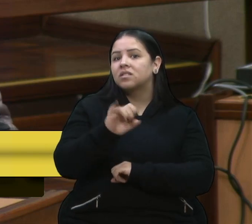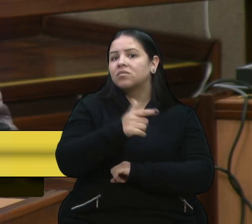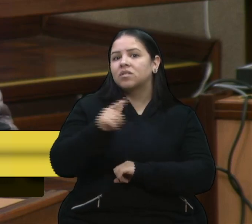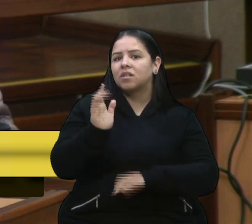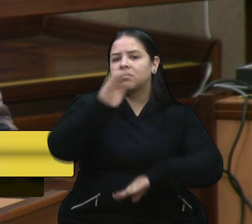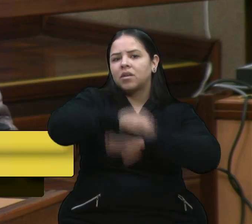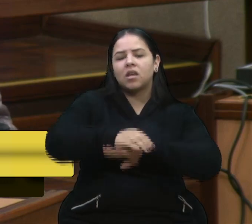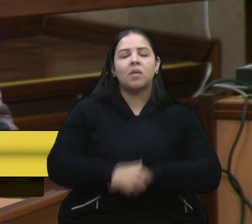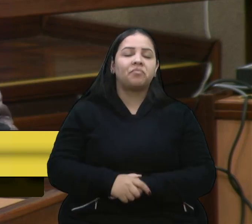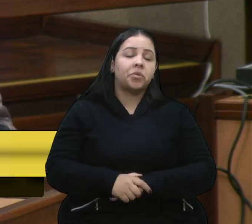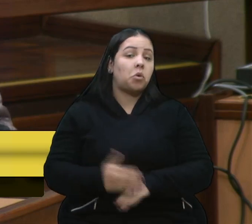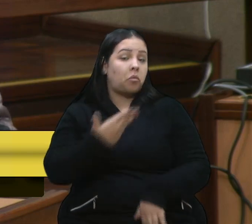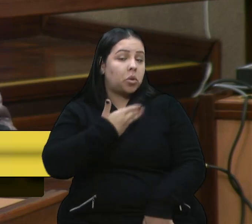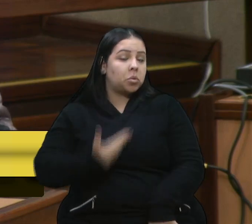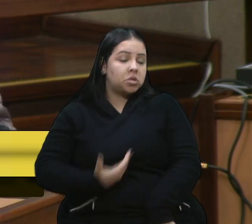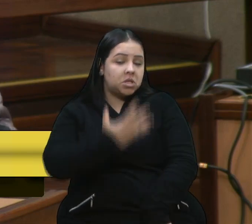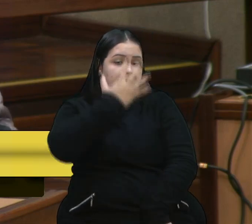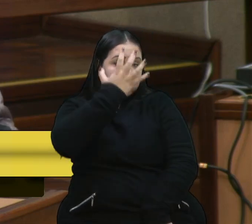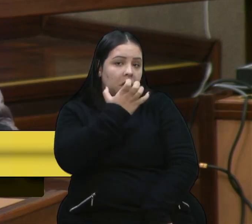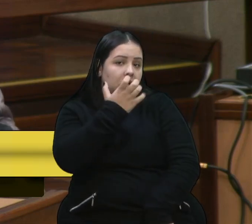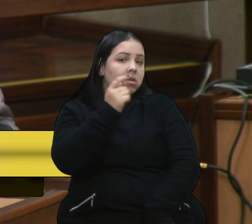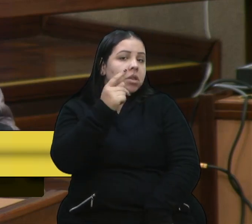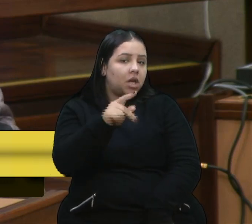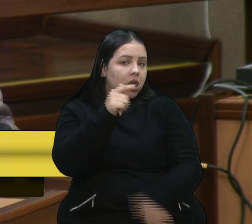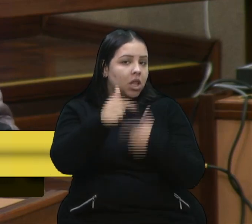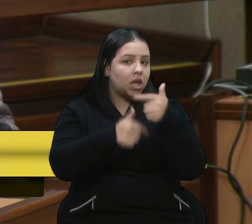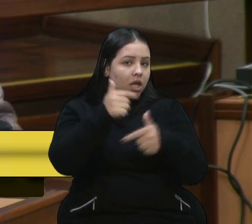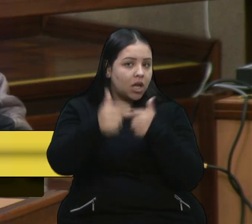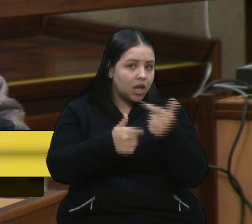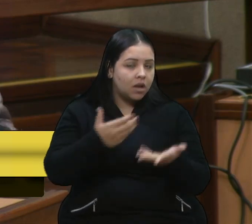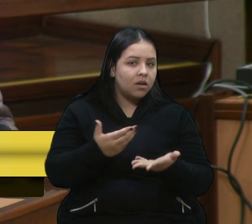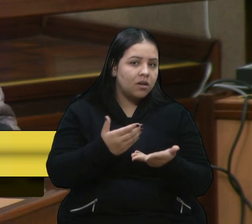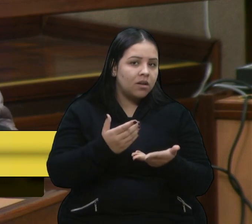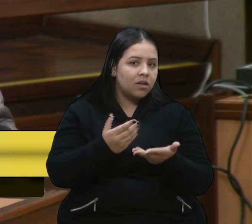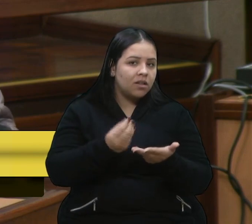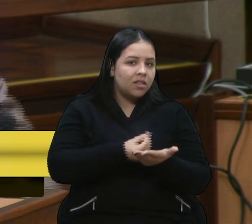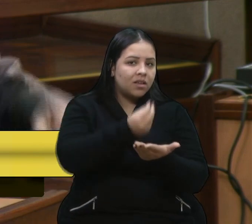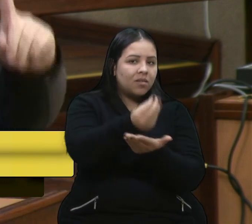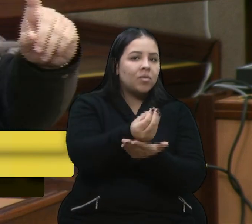muito sério no seu mandato, ele destinou